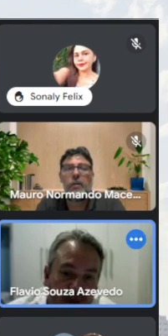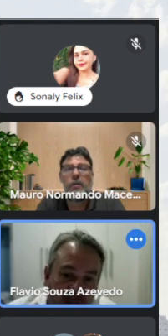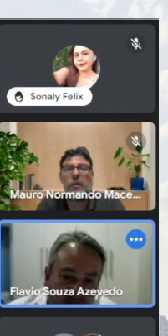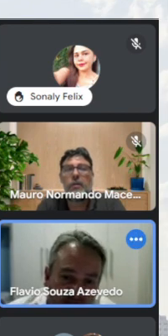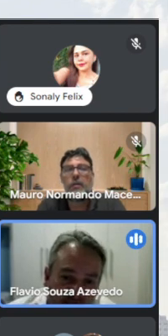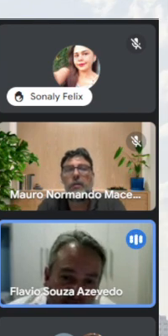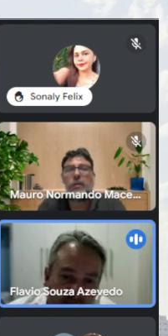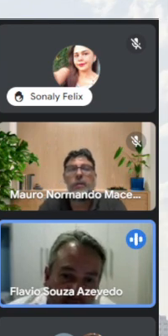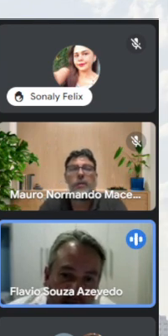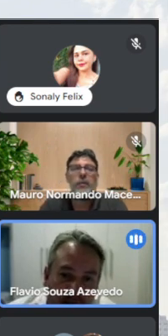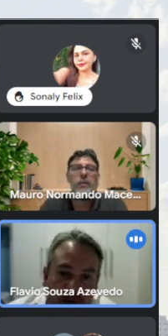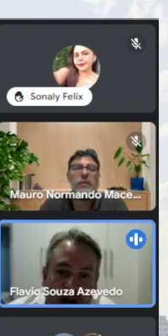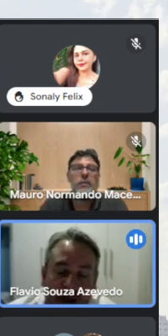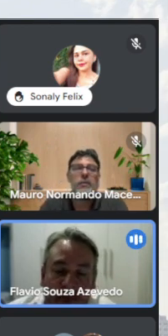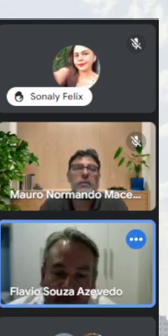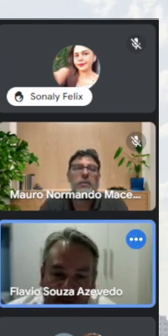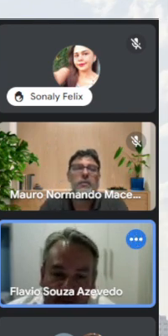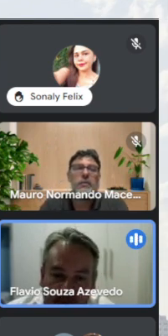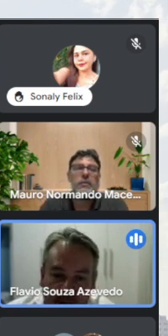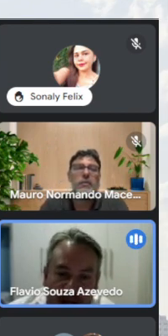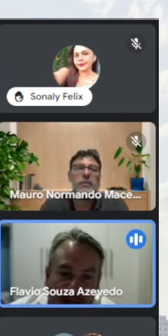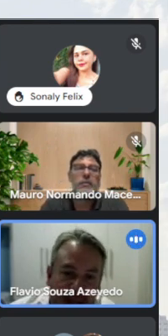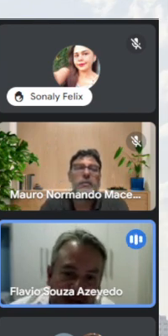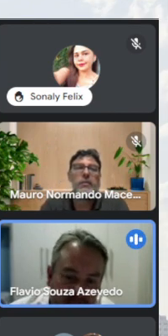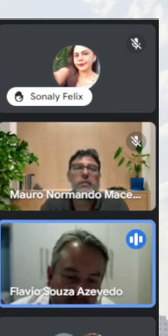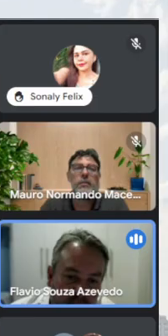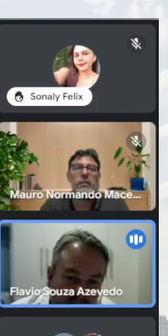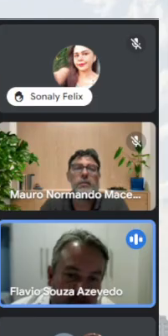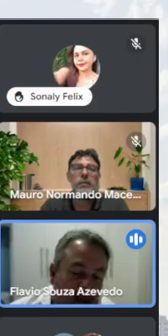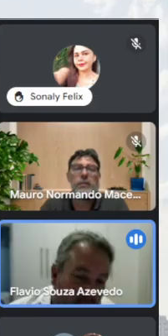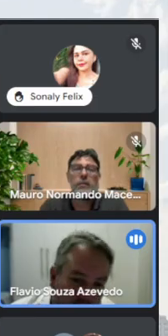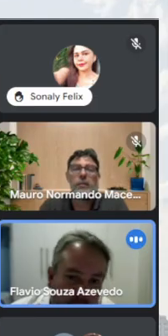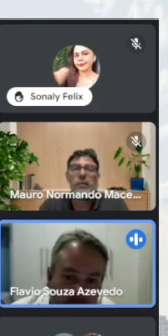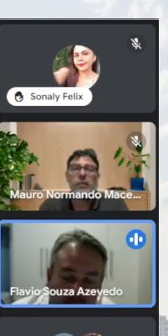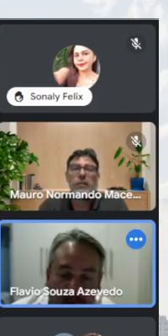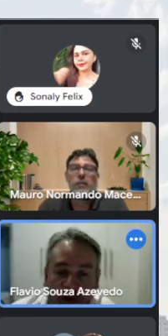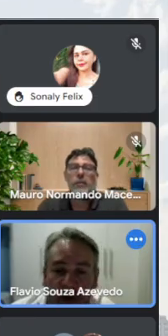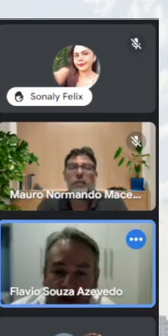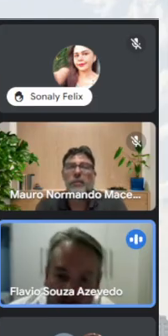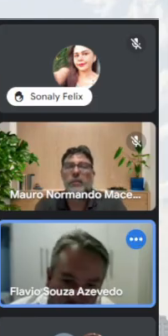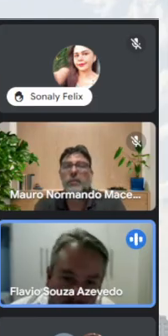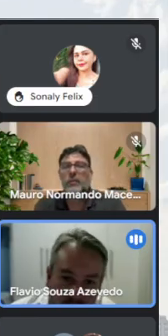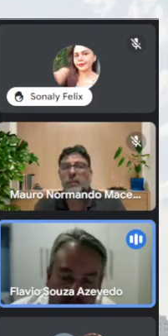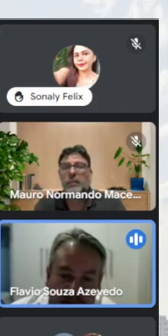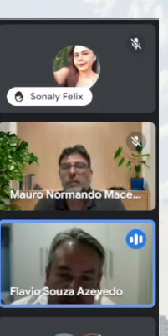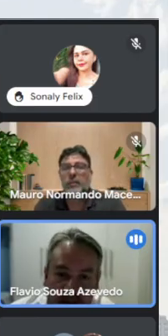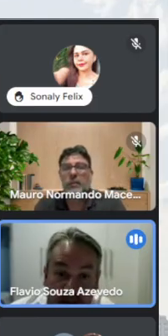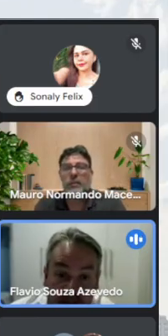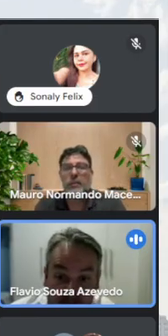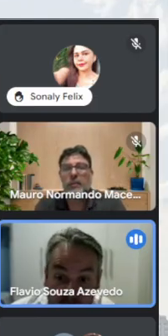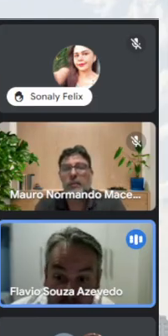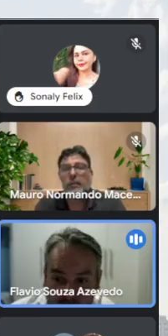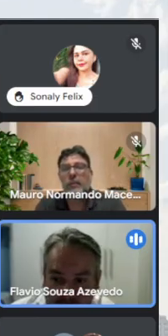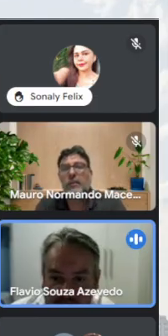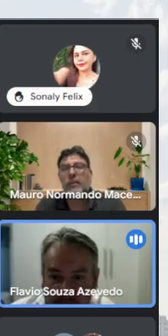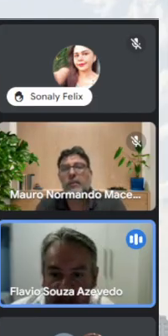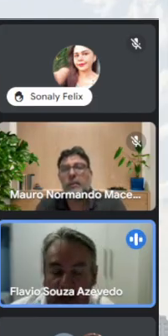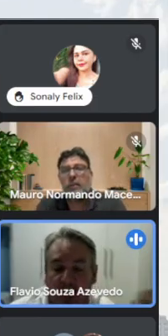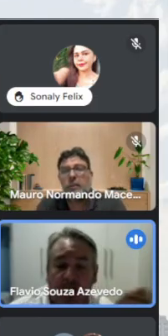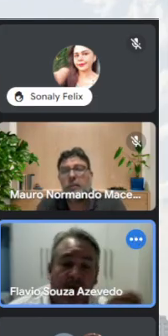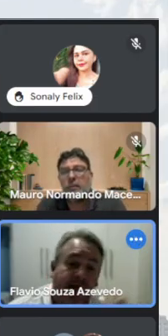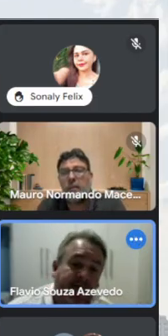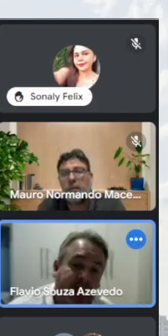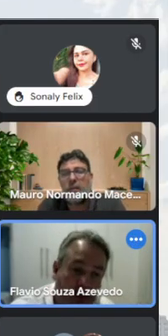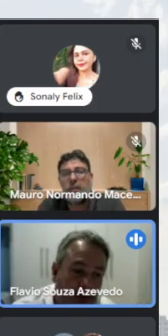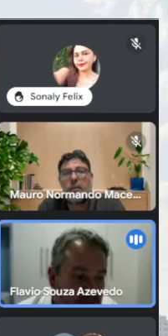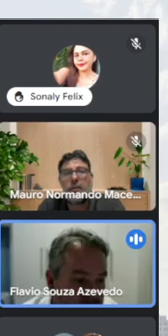do lado esquerdo, né, tinha uma área lá que era cheia de lixo, eles limparam e construíram aí os jardins, que são os maiores jardins que